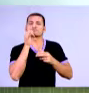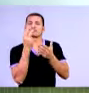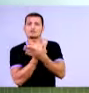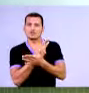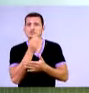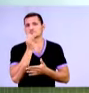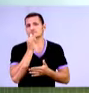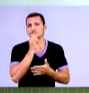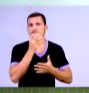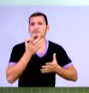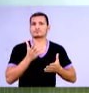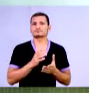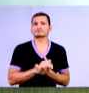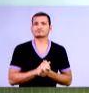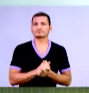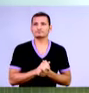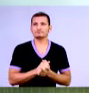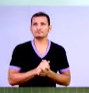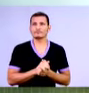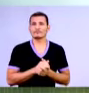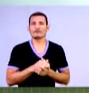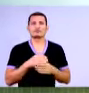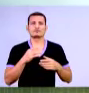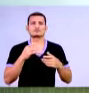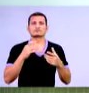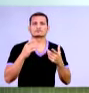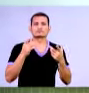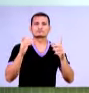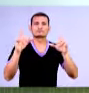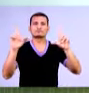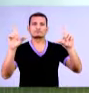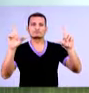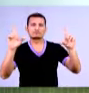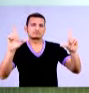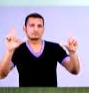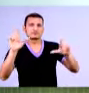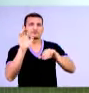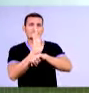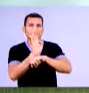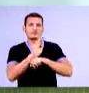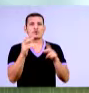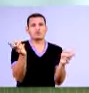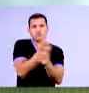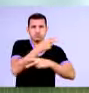de uma cena que tem vento, né, uma ventania, a sala de cinema